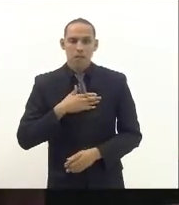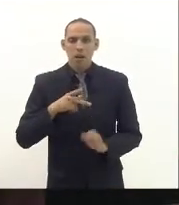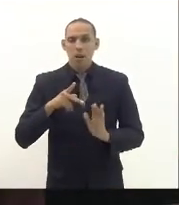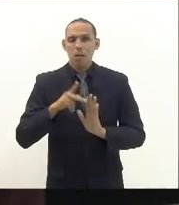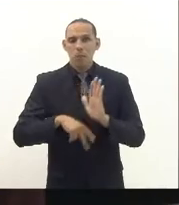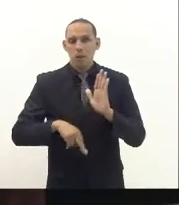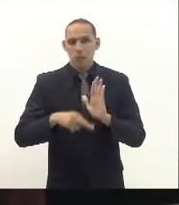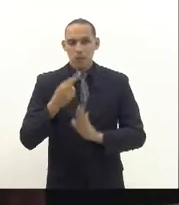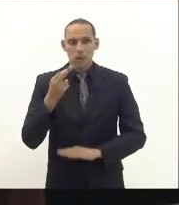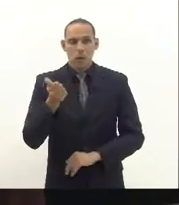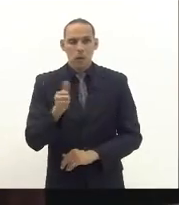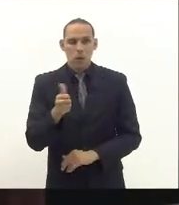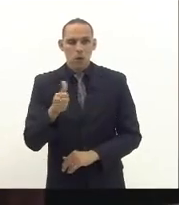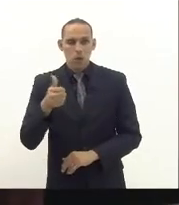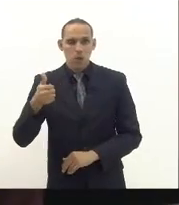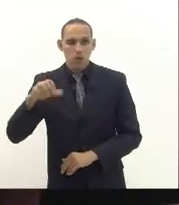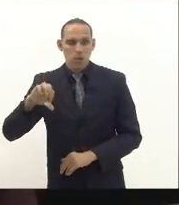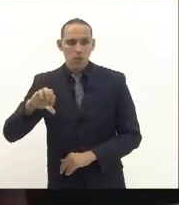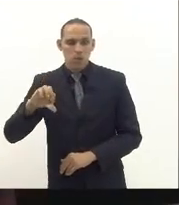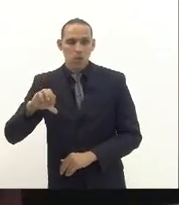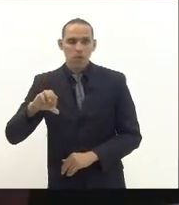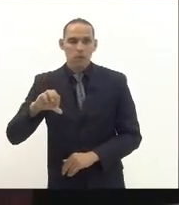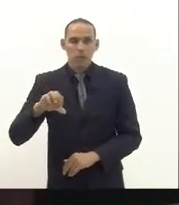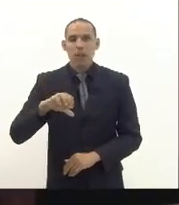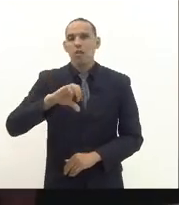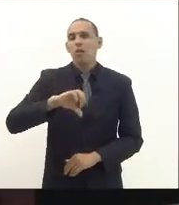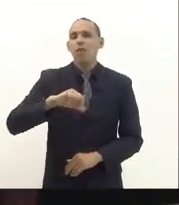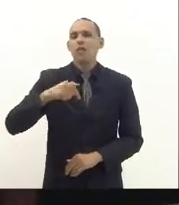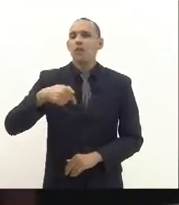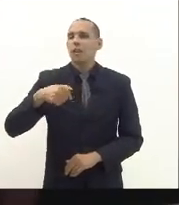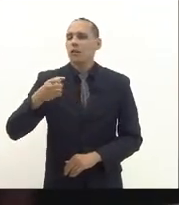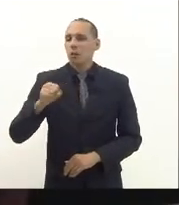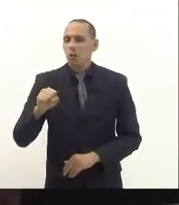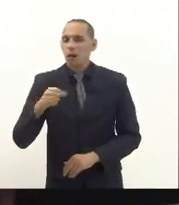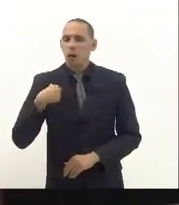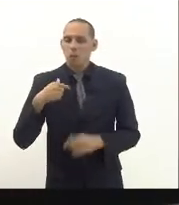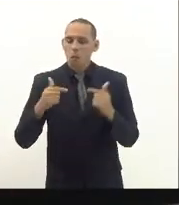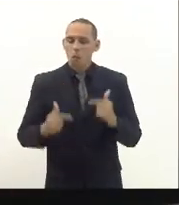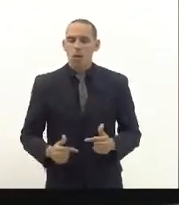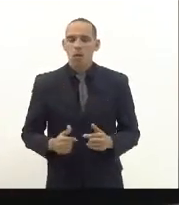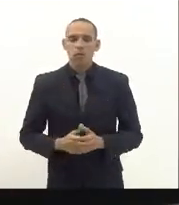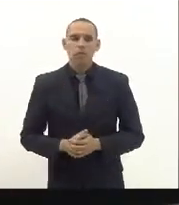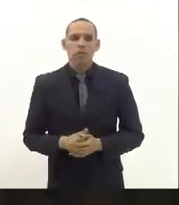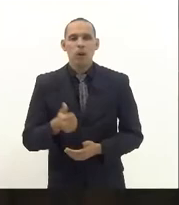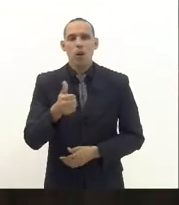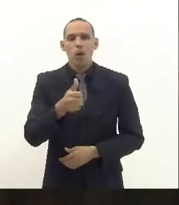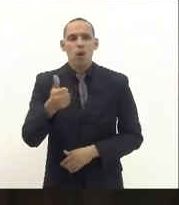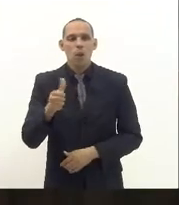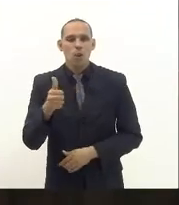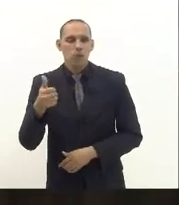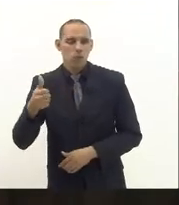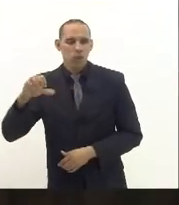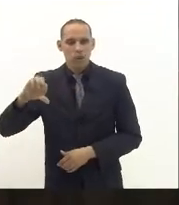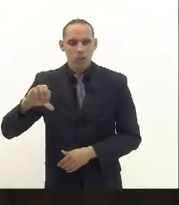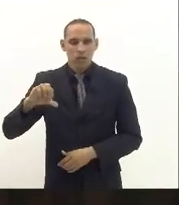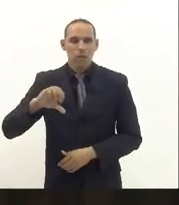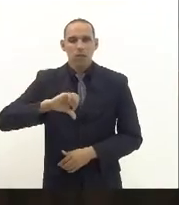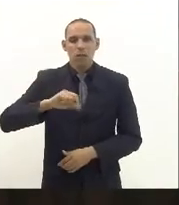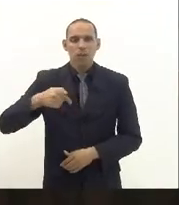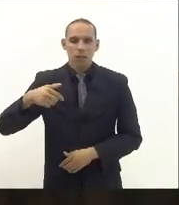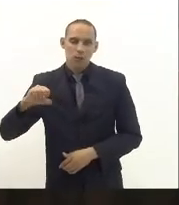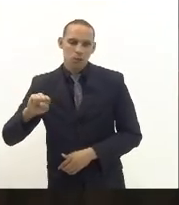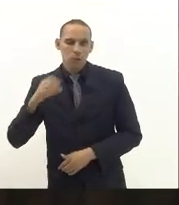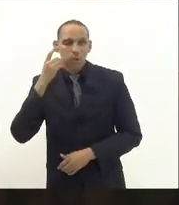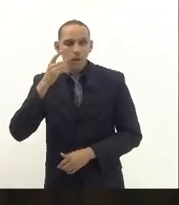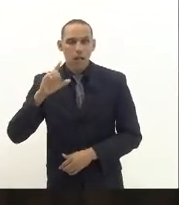nº 11 19 e o 978 a minha abstenção pode 19978 abstenção